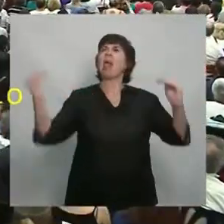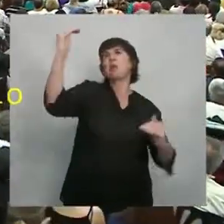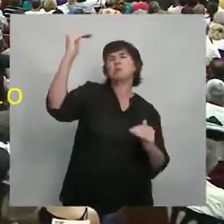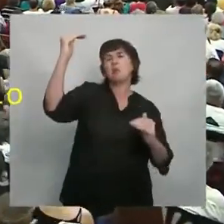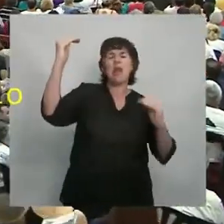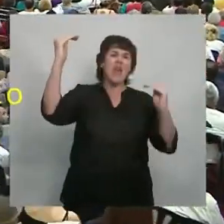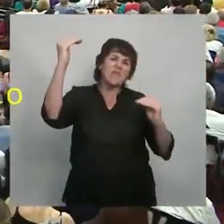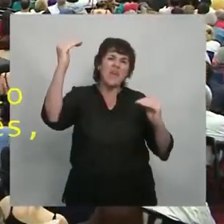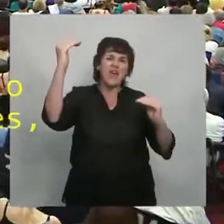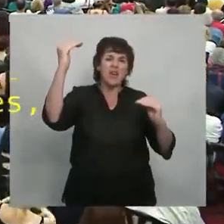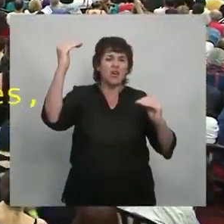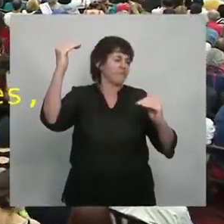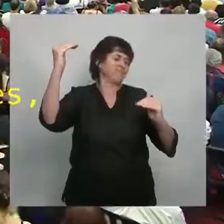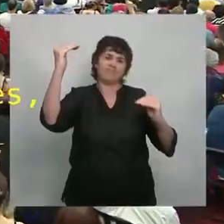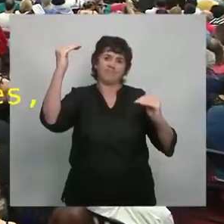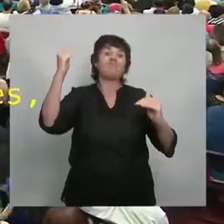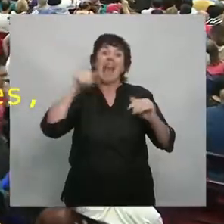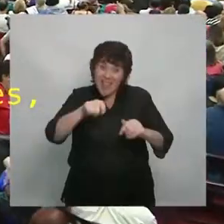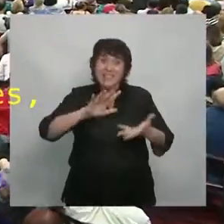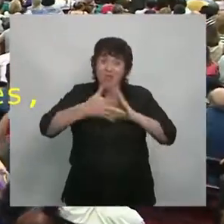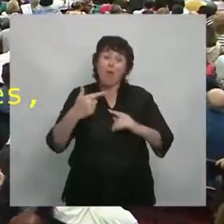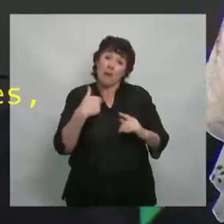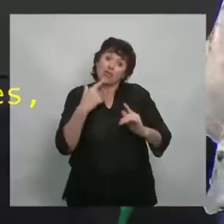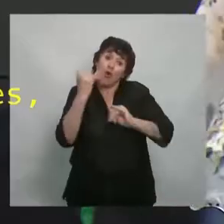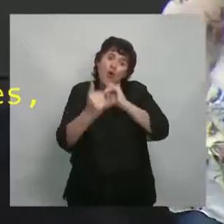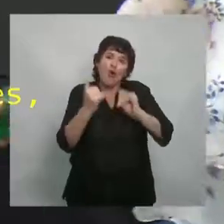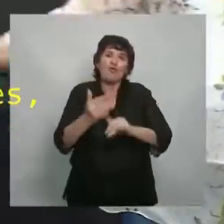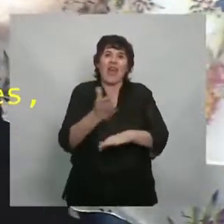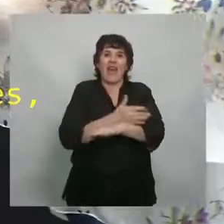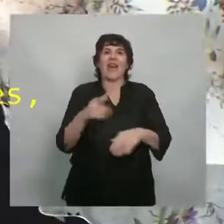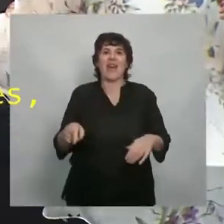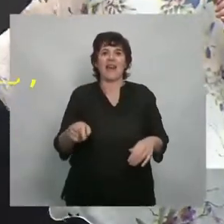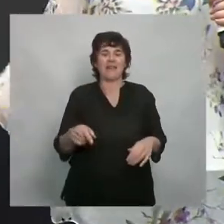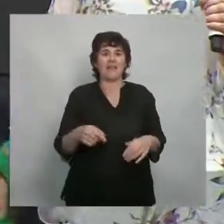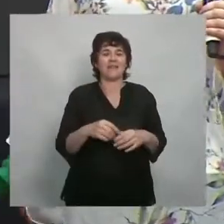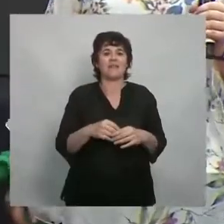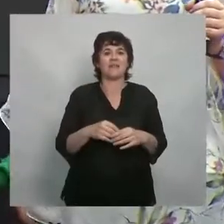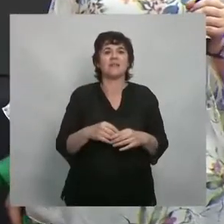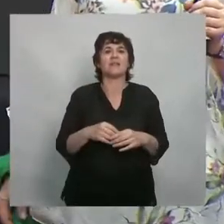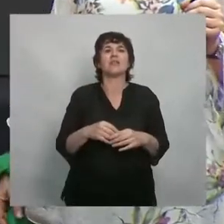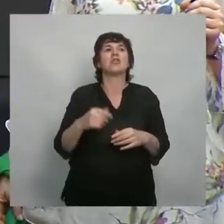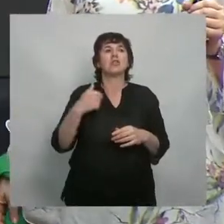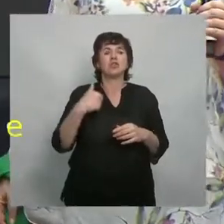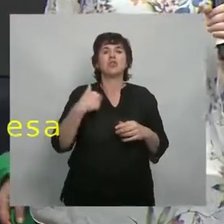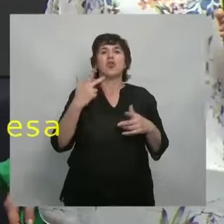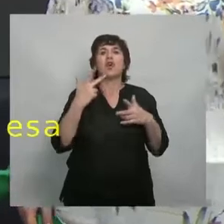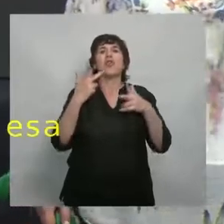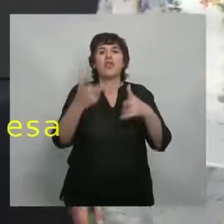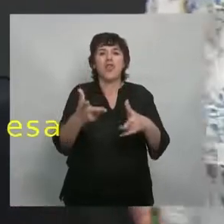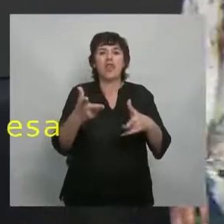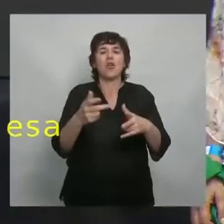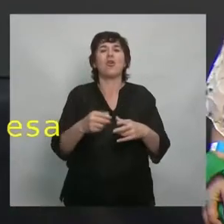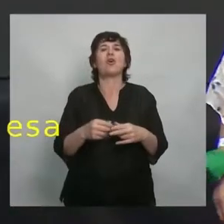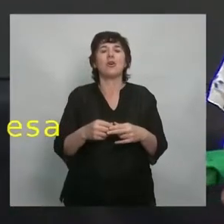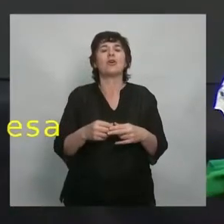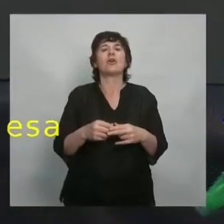concretiza dessa forma e nessa materialidade. E eu digo isso porque o campo das